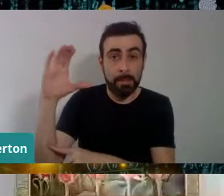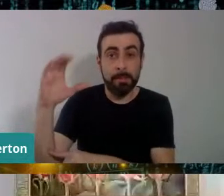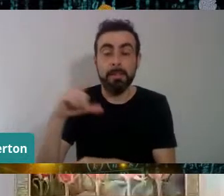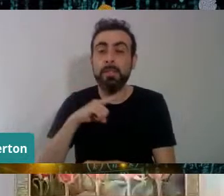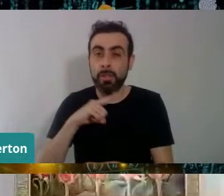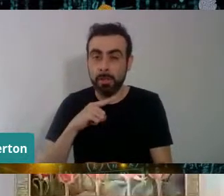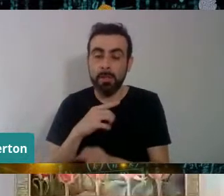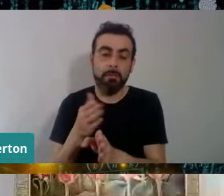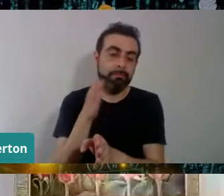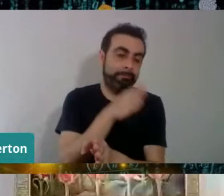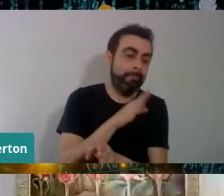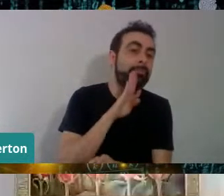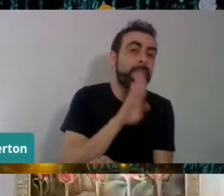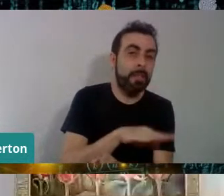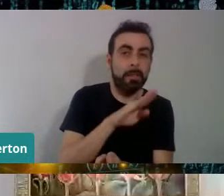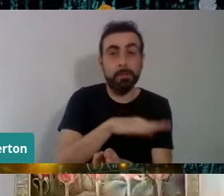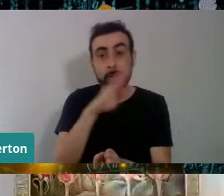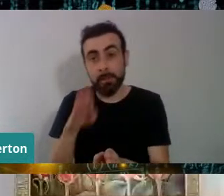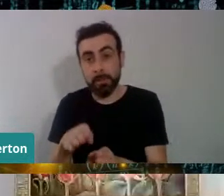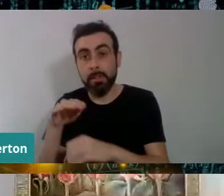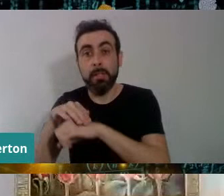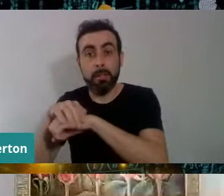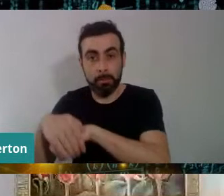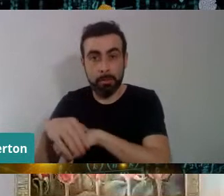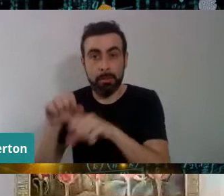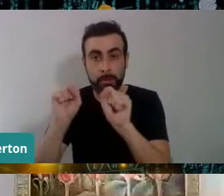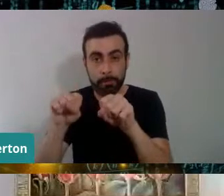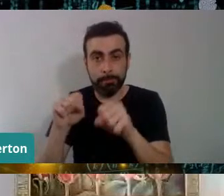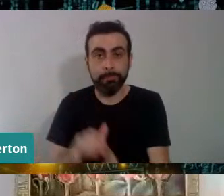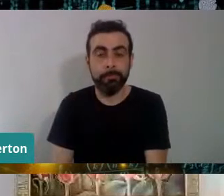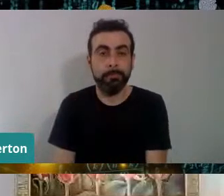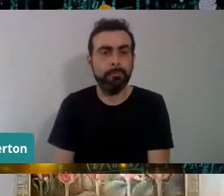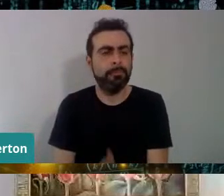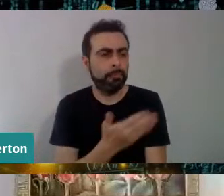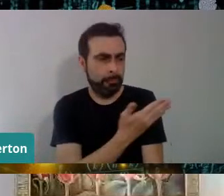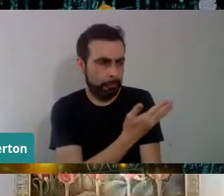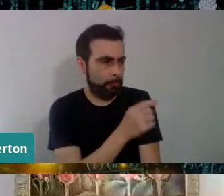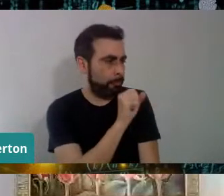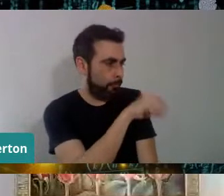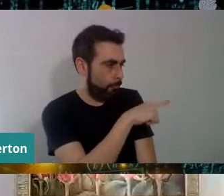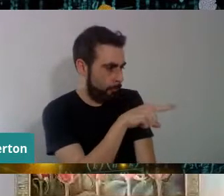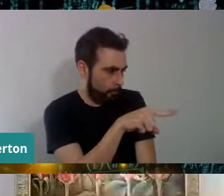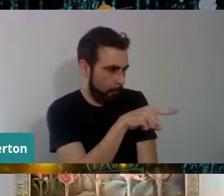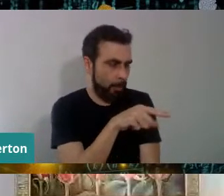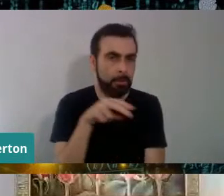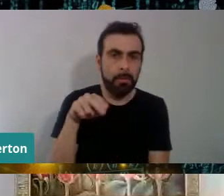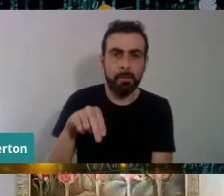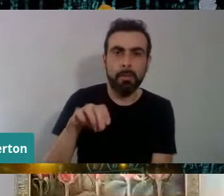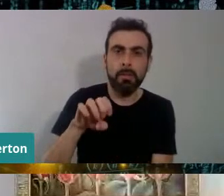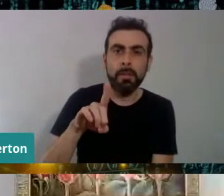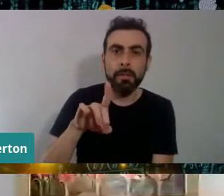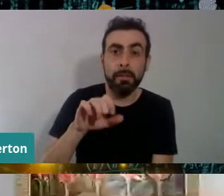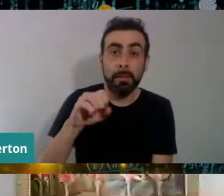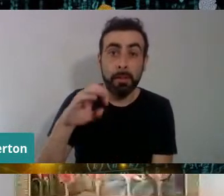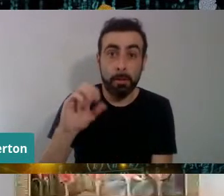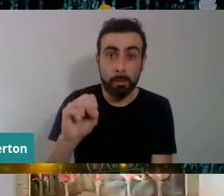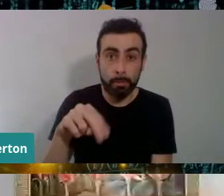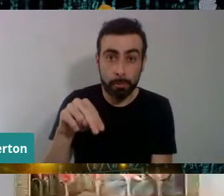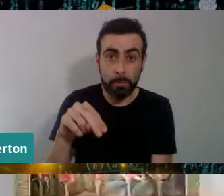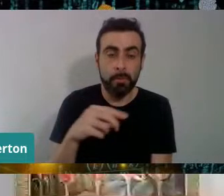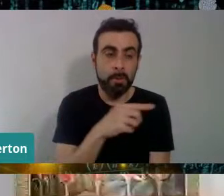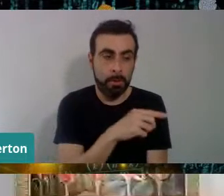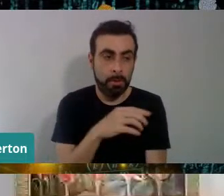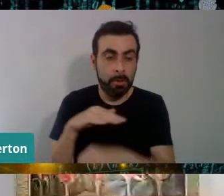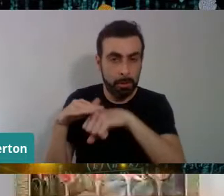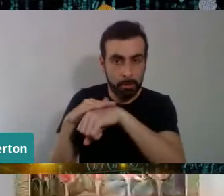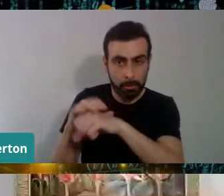noite. Deixa eu falar uma coisa. Ô Nelson, você pode tentar conversar com a professora Suzy lá para